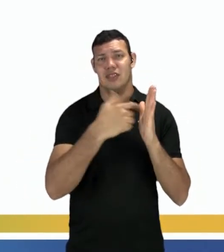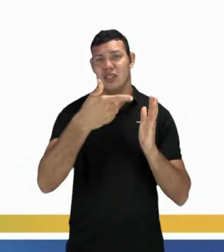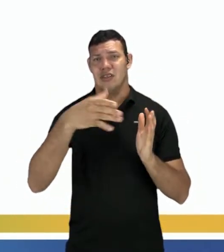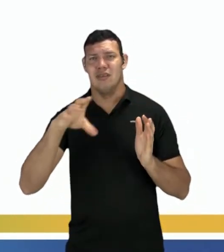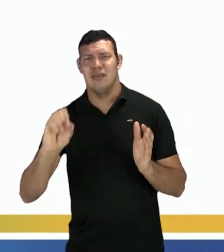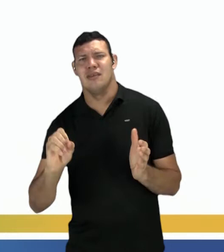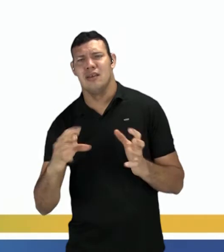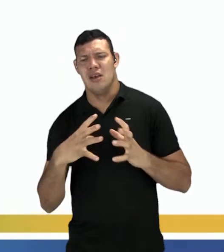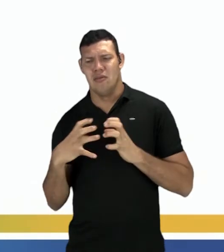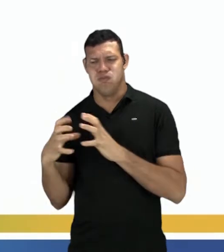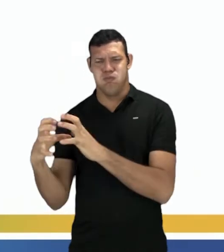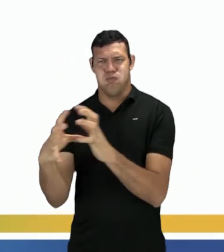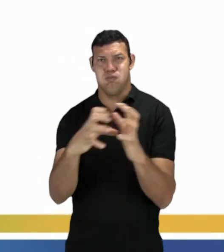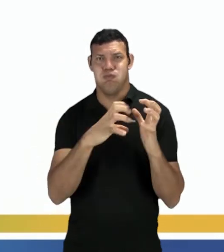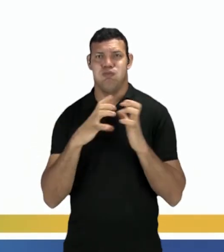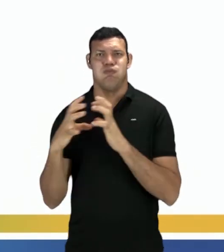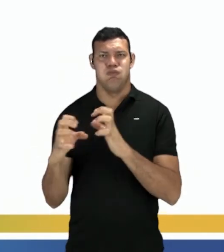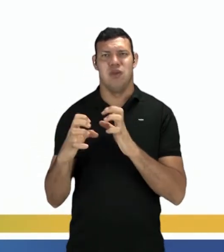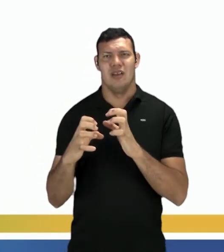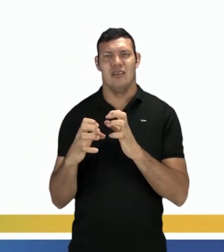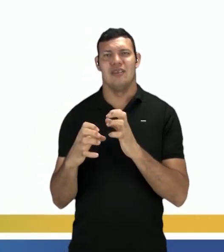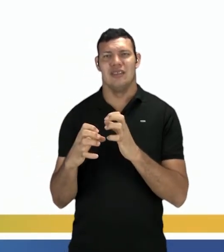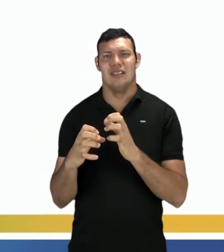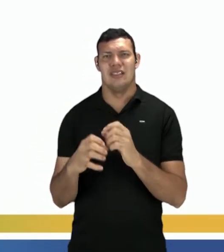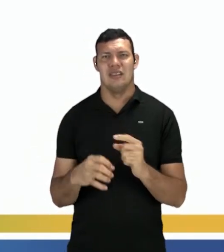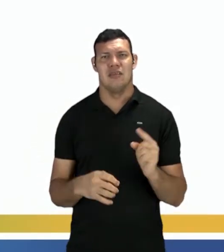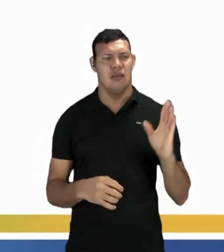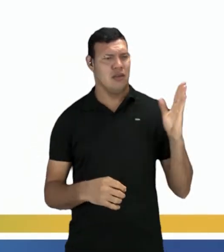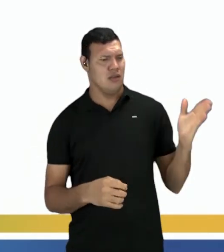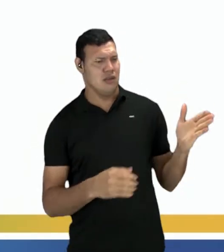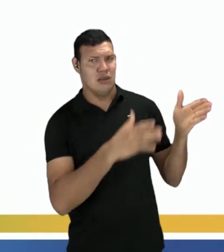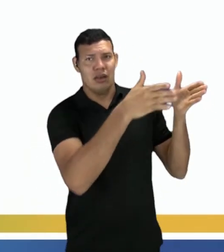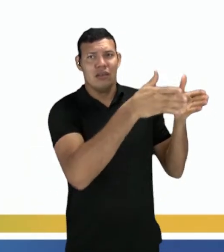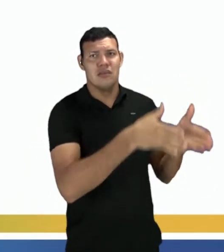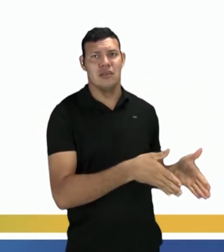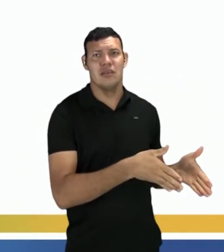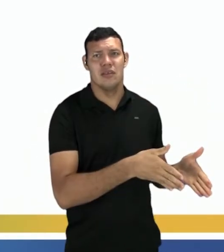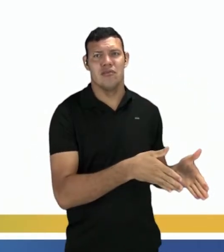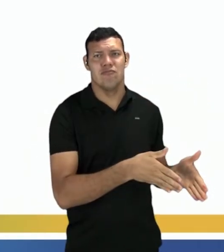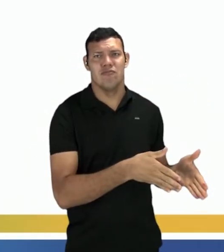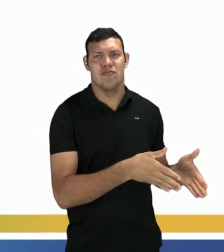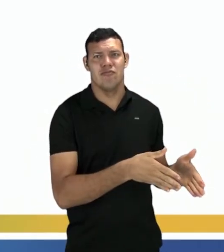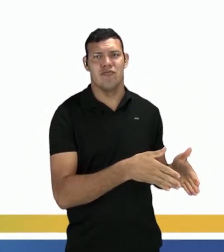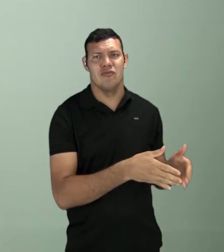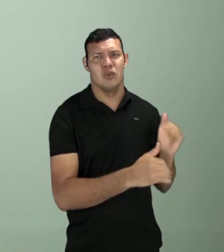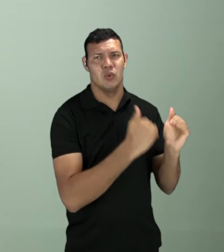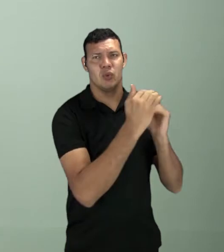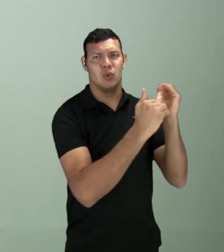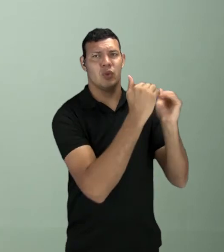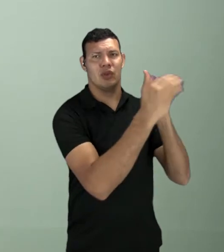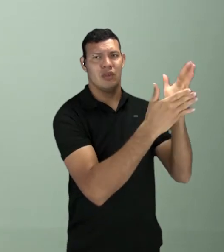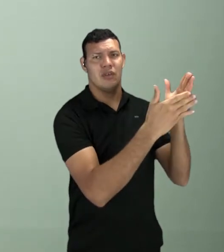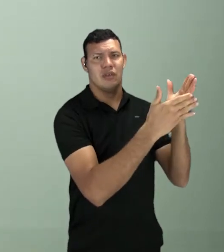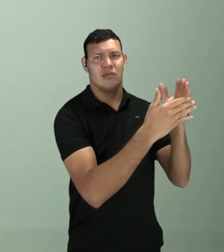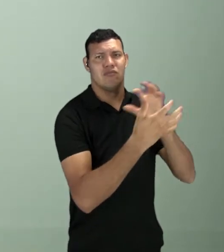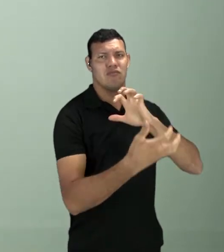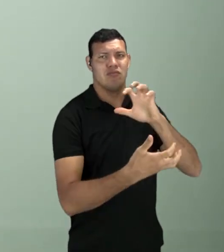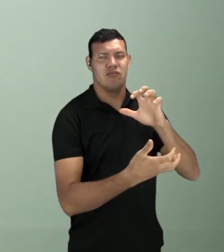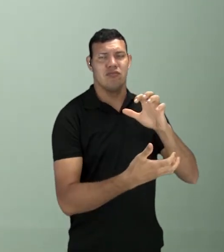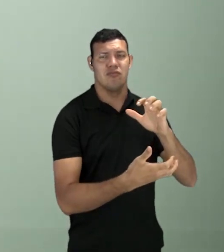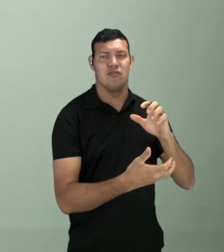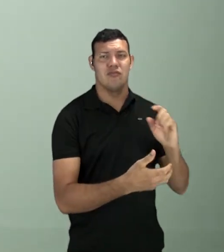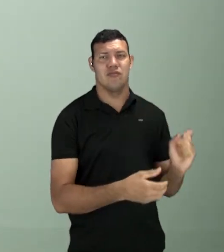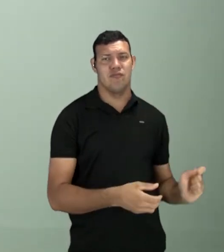dias. Bom, você sabe que, de repente, de um lado, o que defende o evolucionismo, né? A evolução,